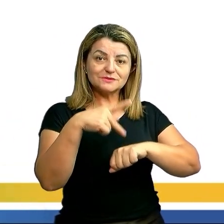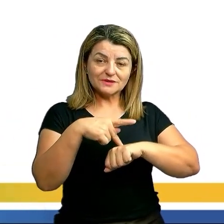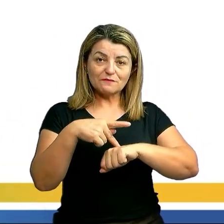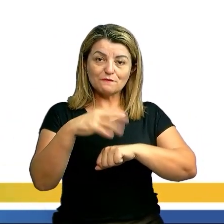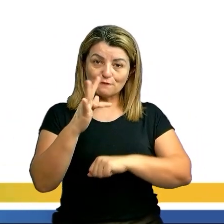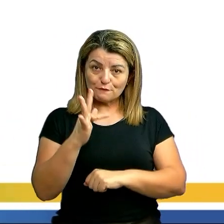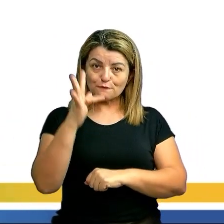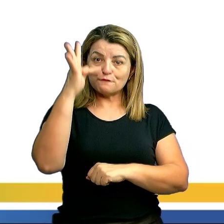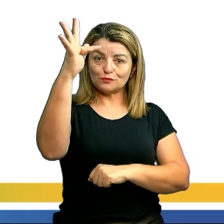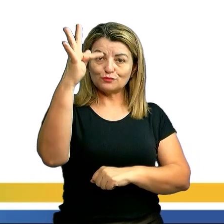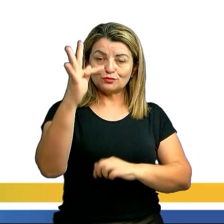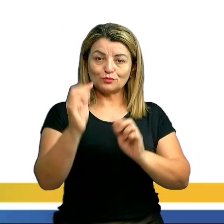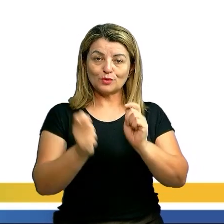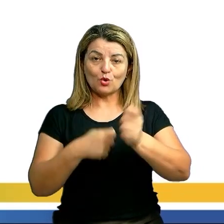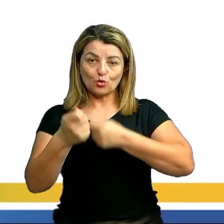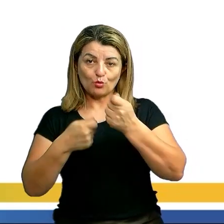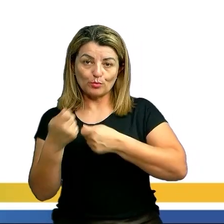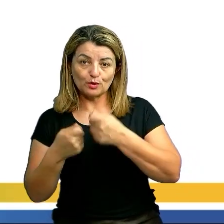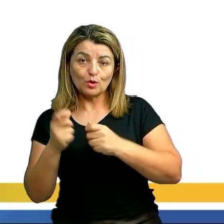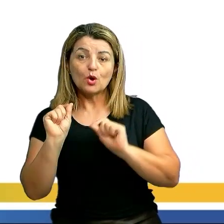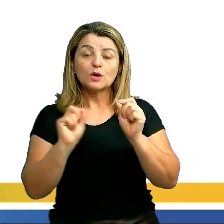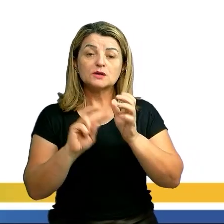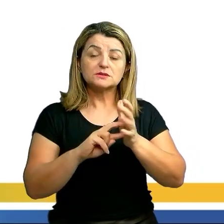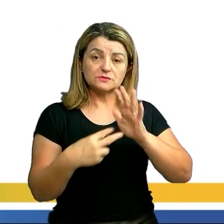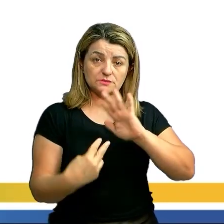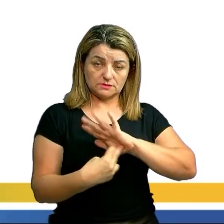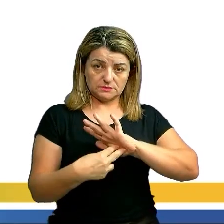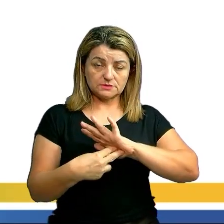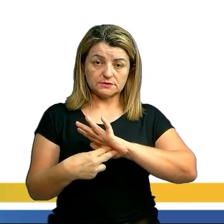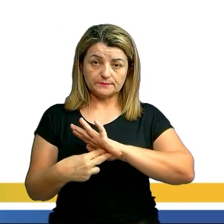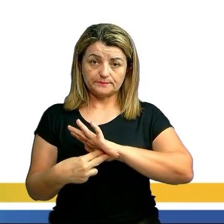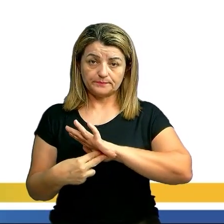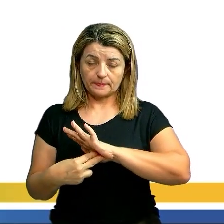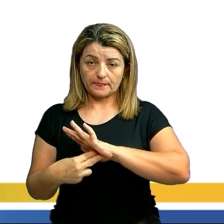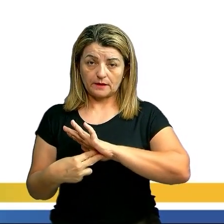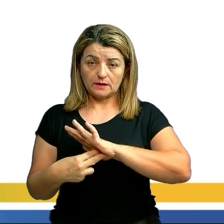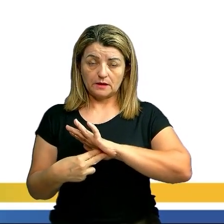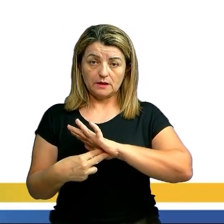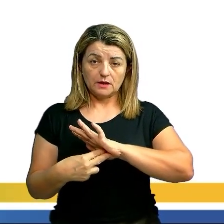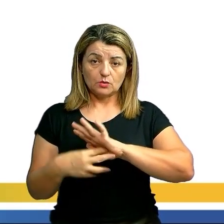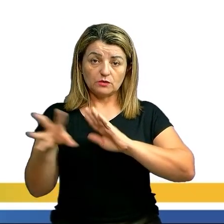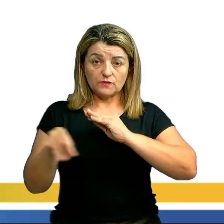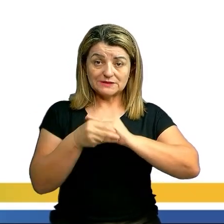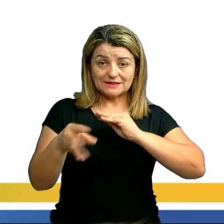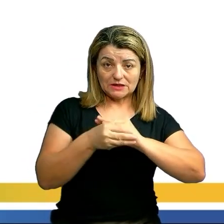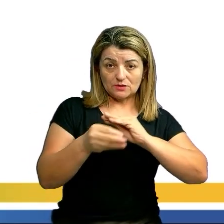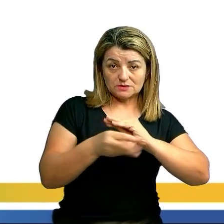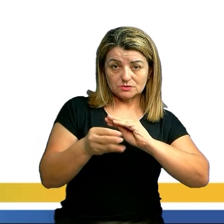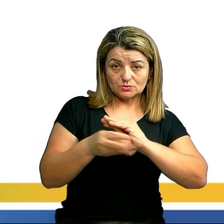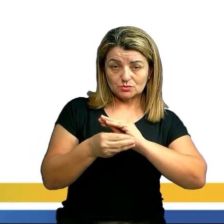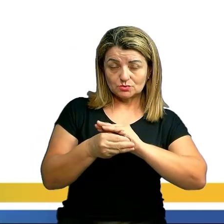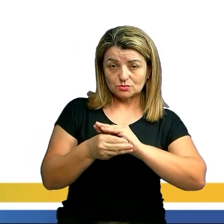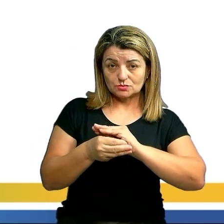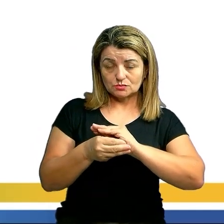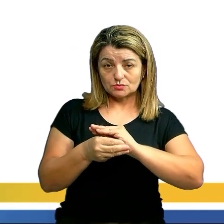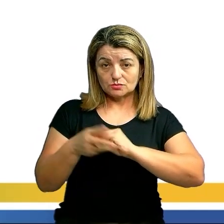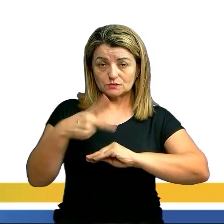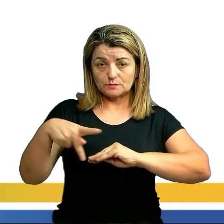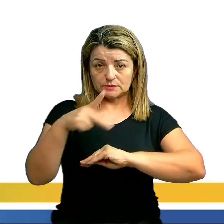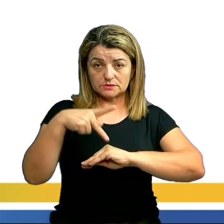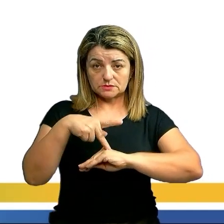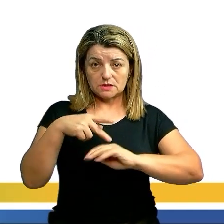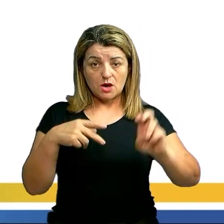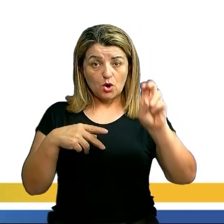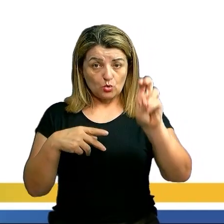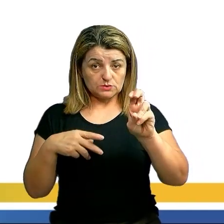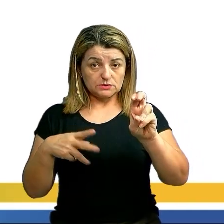promissores em economia. O que é que significa isso? O John Neal, quando ele fez essa catalogação desses países, ele relacionou os